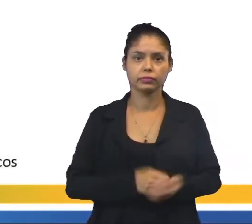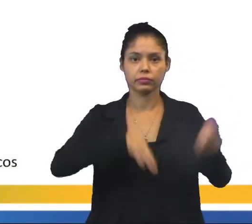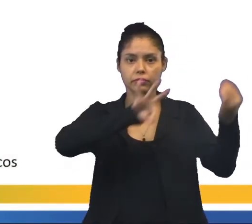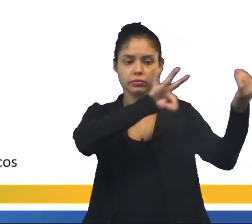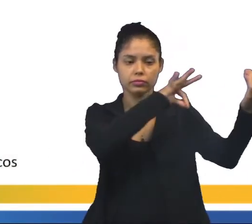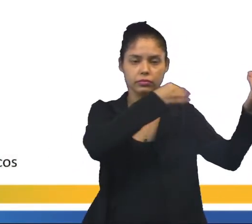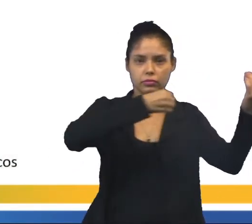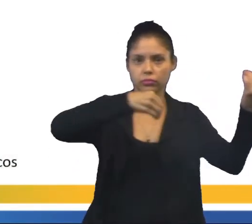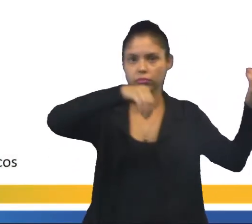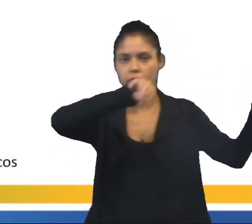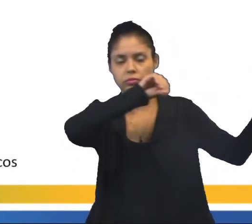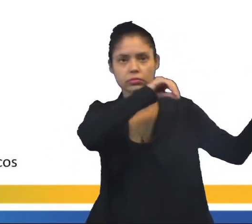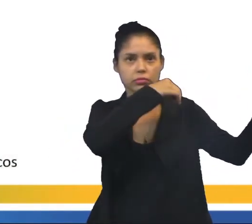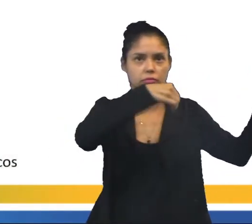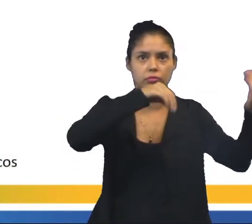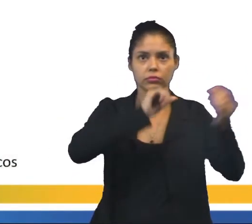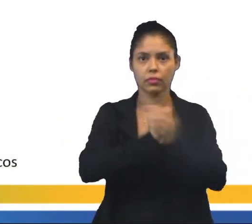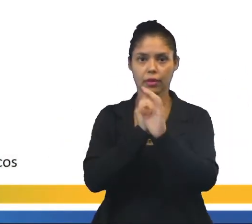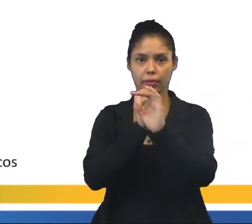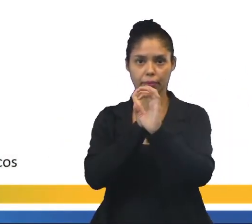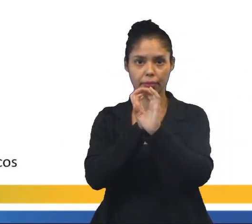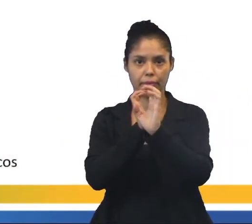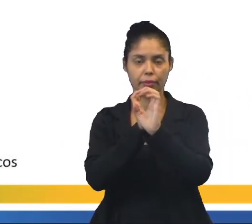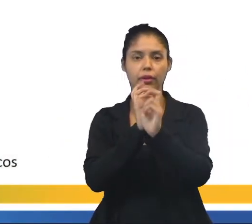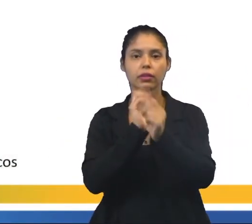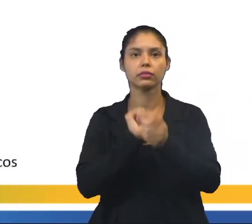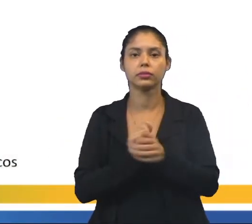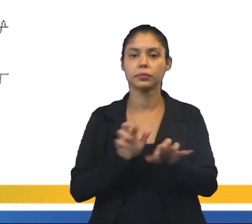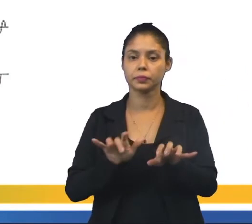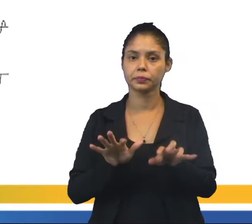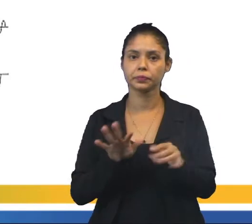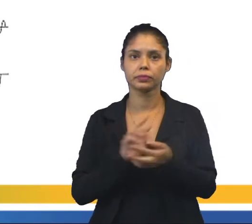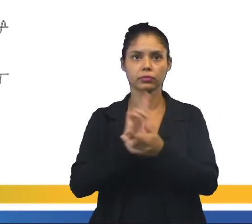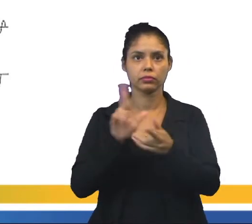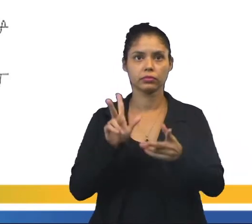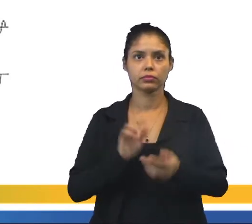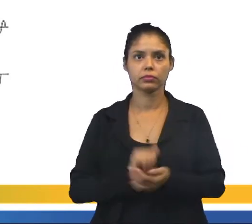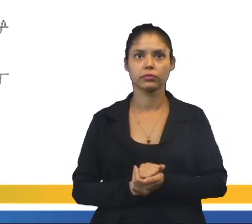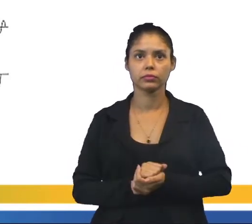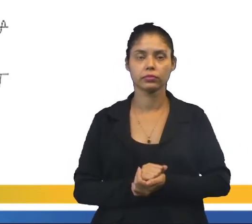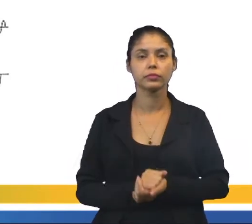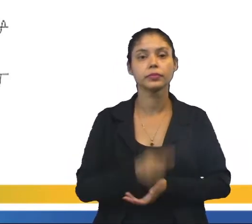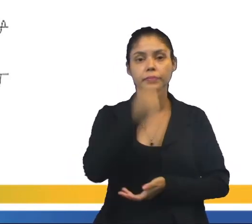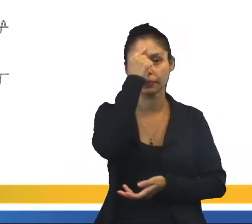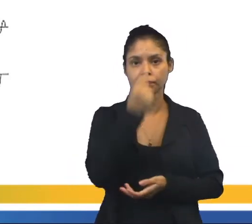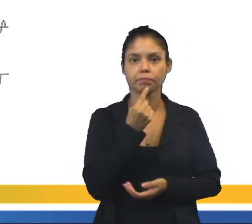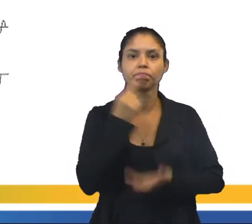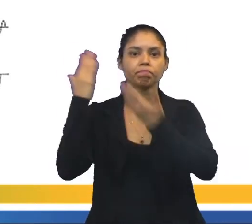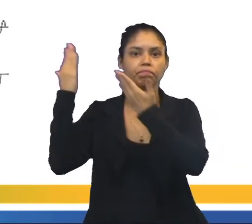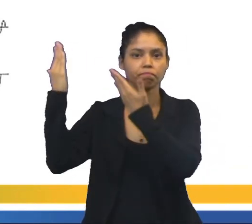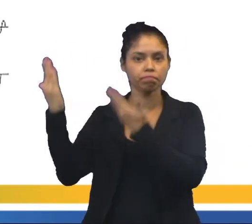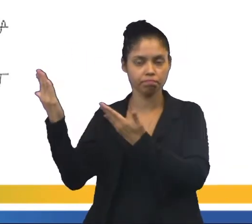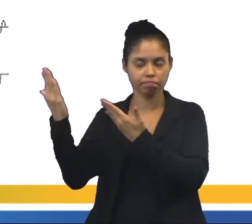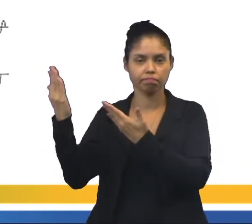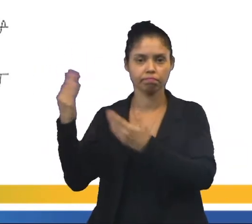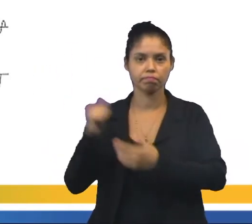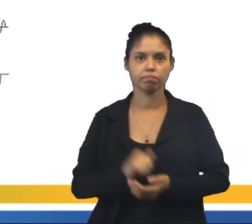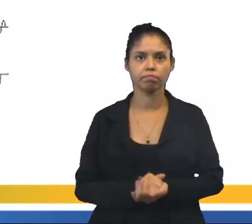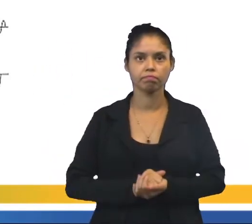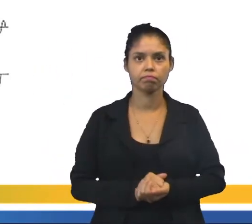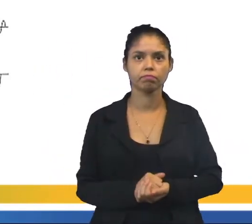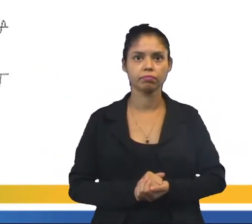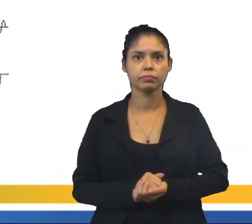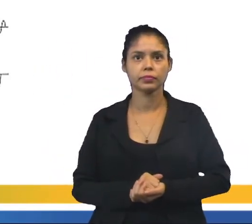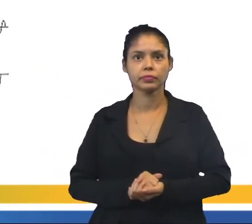piano, flauta, dá bem de diferenciar um do outro, né? Ainda falando da propriedade do timbre, né, do som,